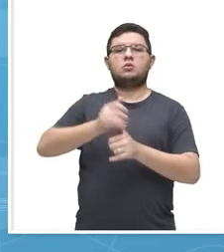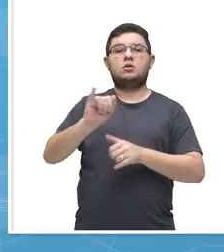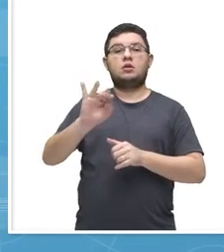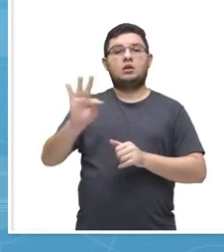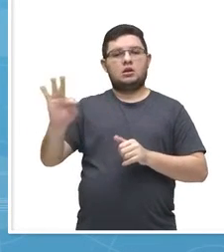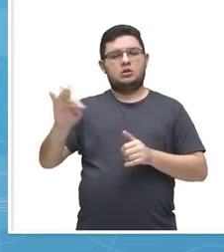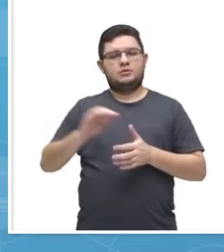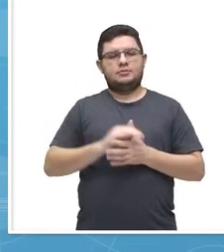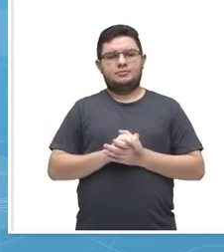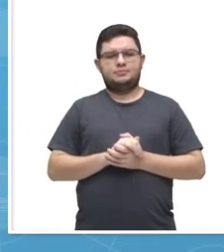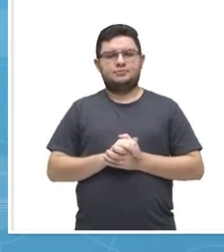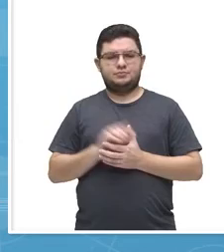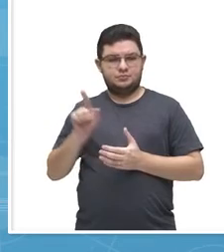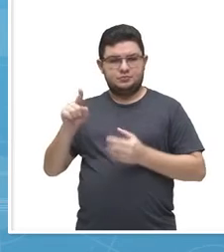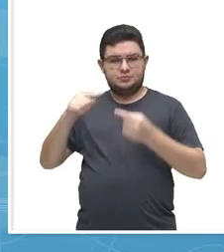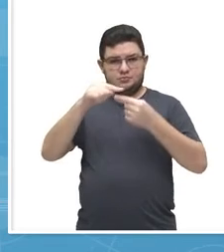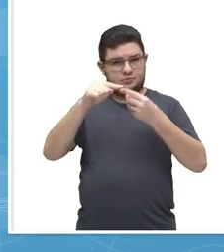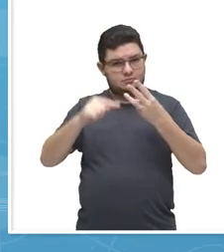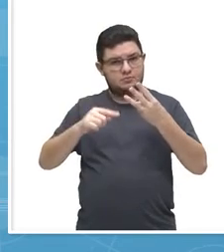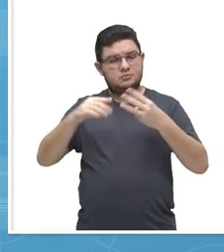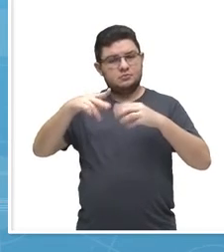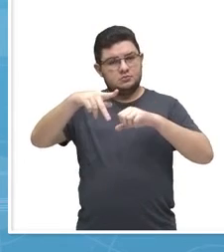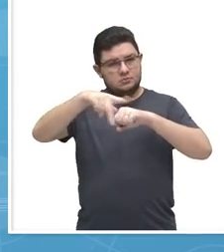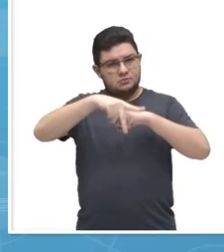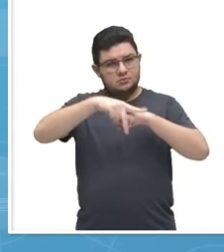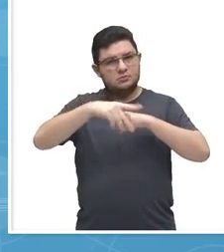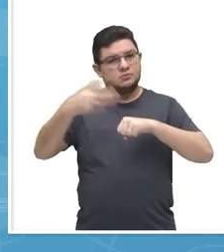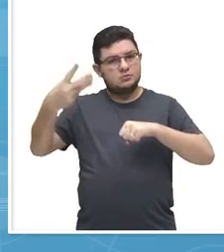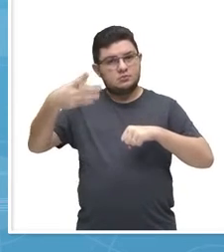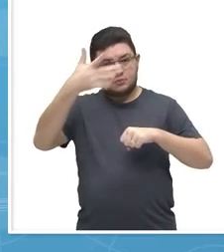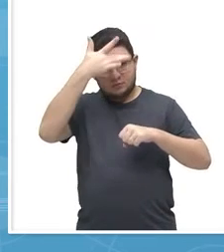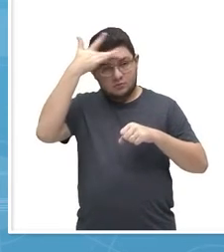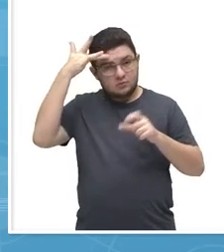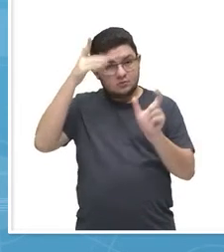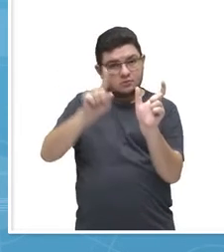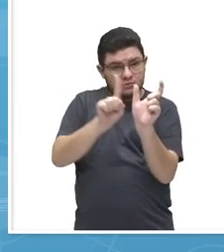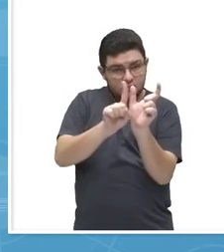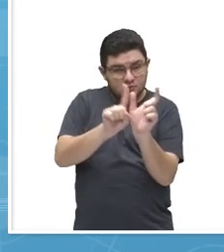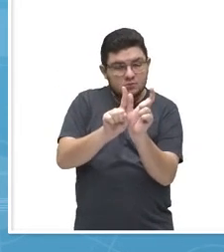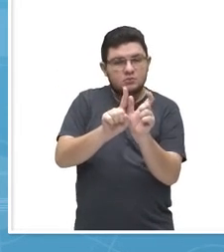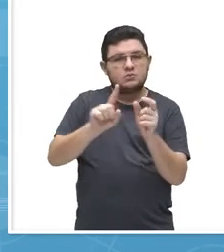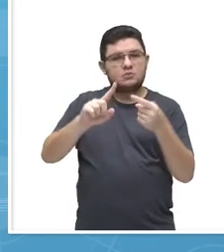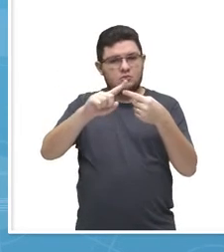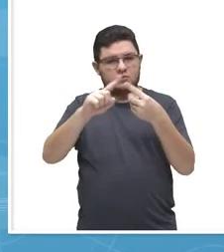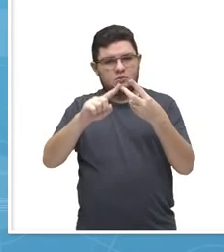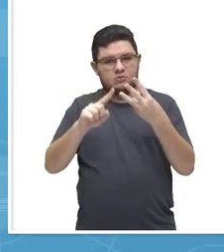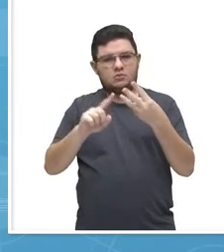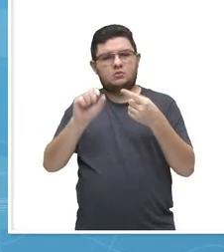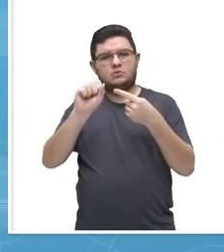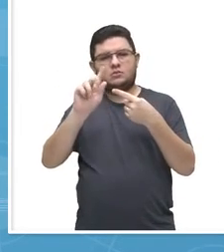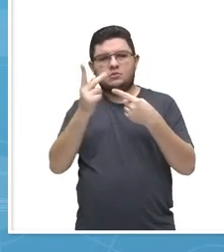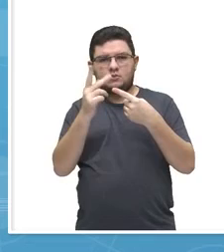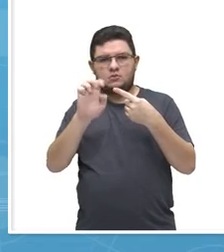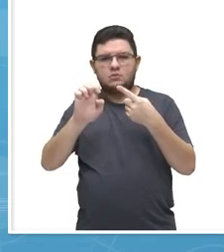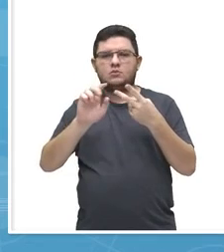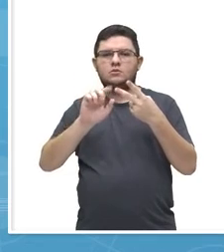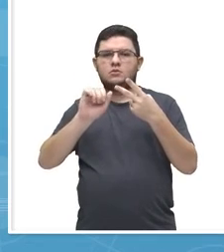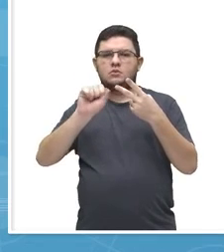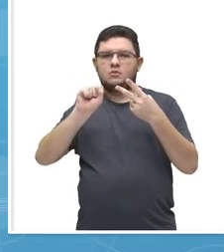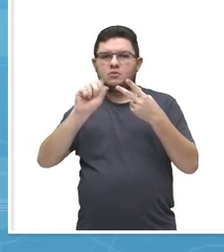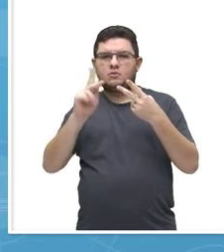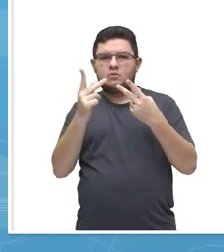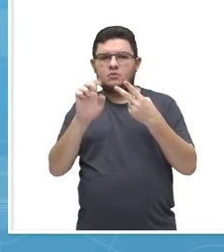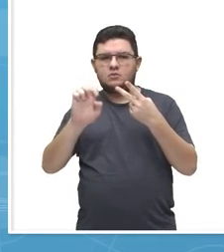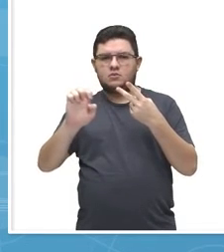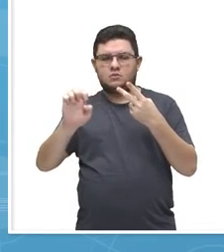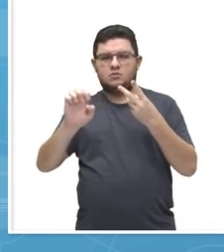Esses são os pronomes da terceira pessoa do singular, certo? Então, já entendemos? Então, o que acontece na terceira pessoa